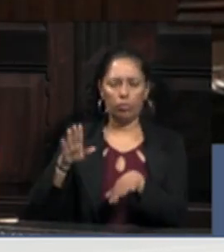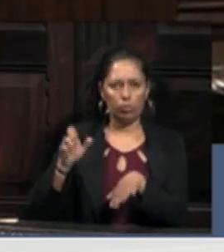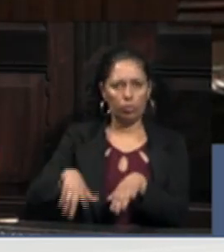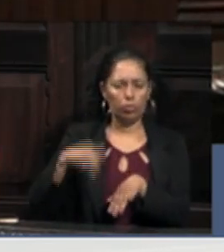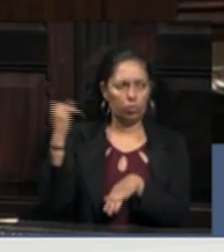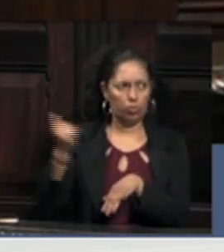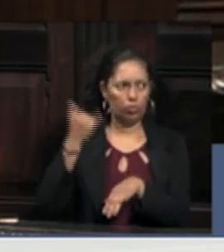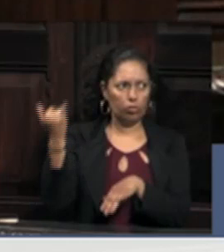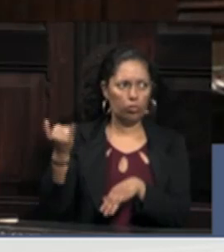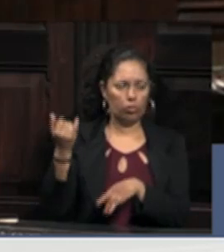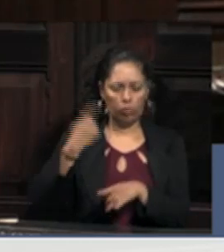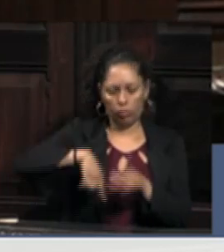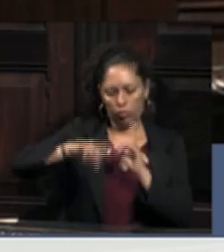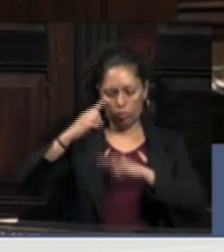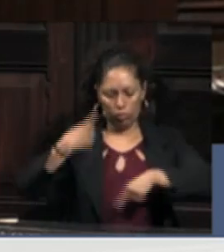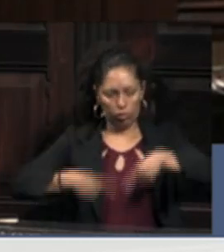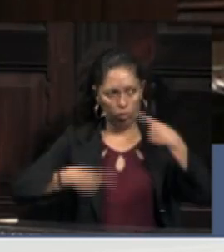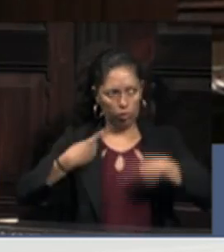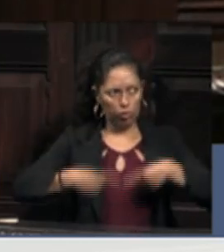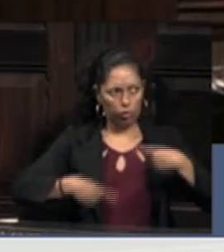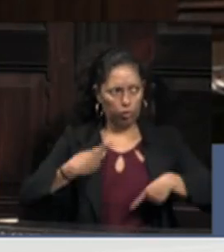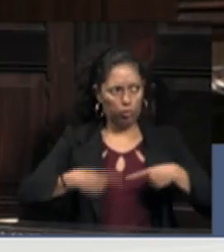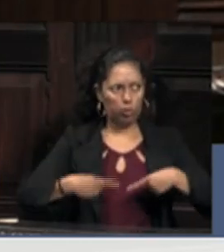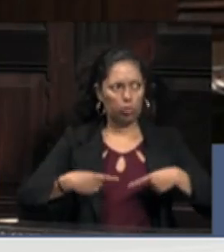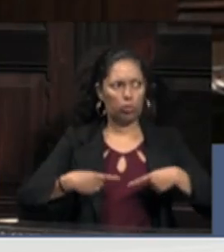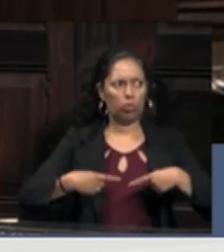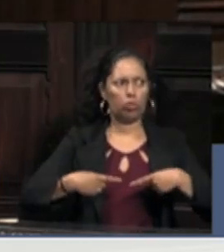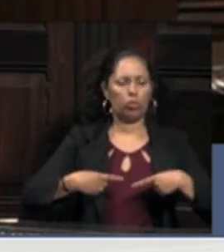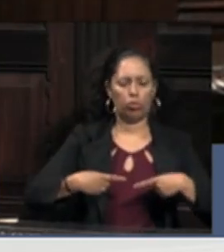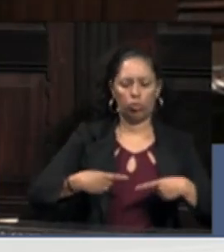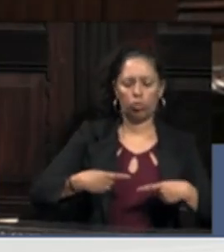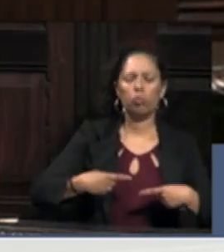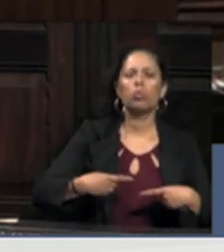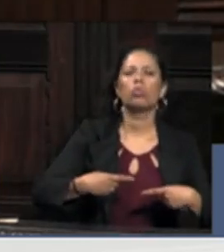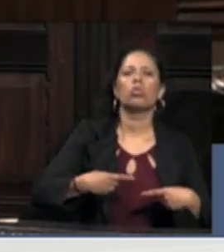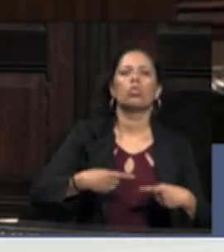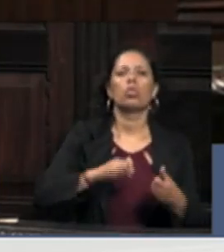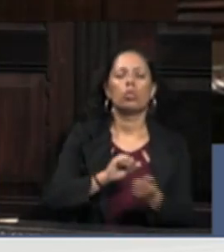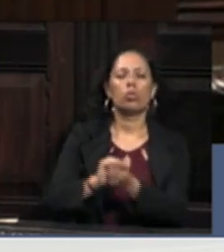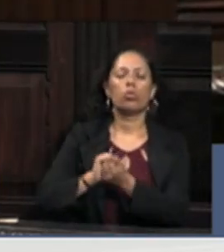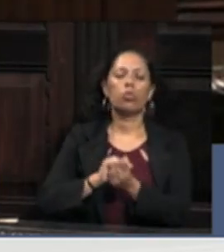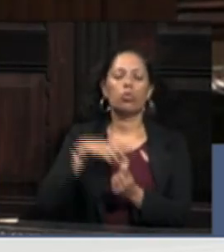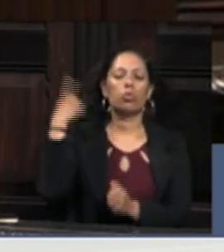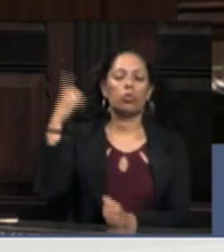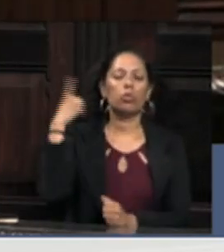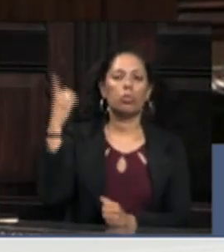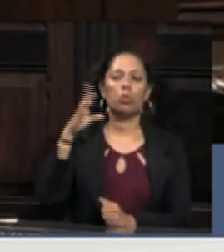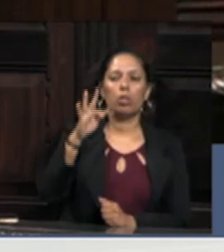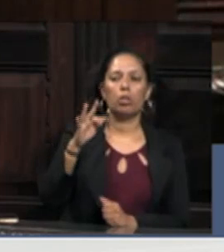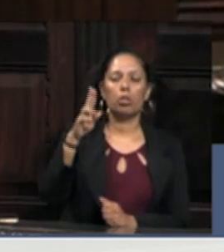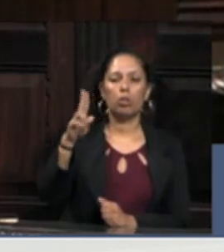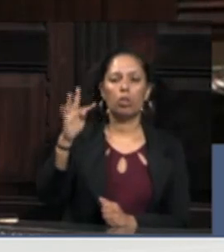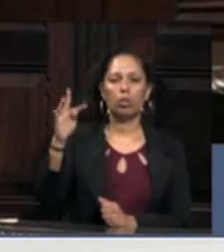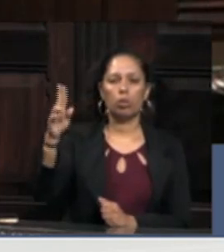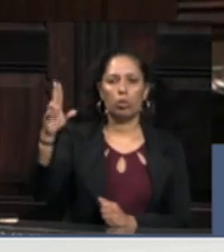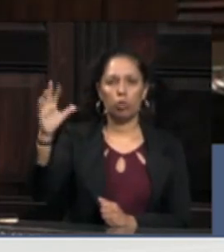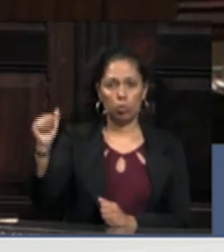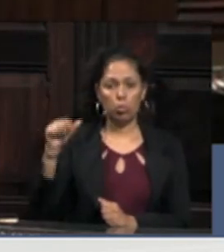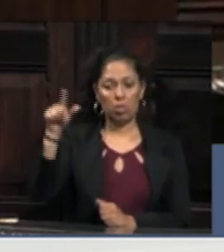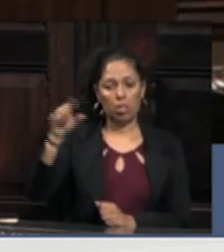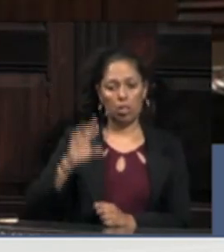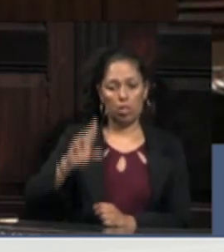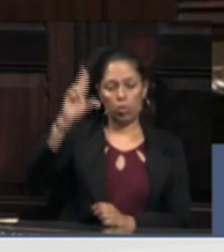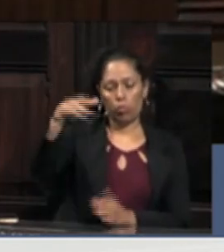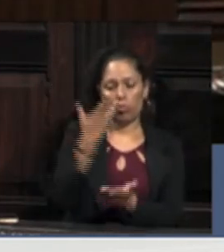importante envolver na discussão o deputado Gustavo Tutuca, não só porque é líder de governo, mas porque foi secretário de Ciência e Tecnologia, conhece o